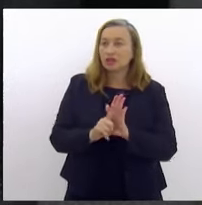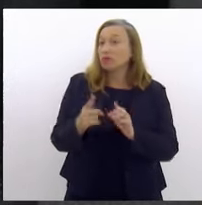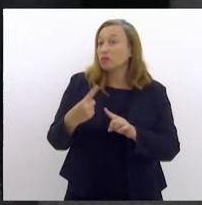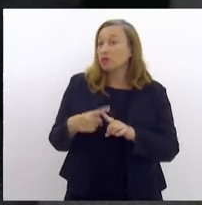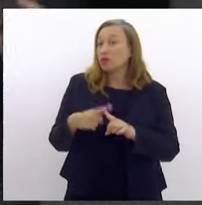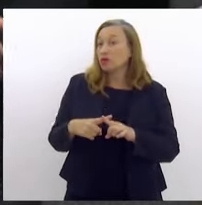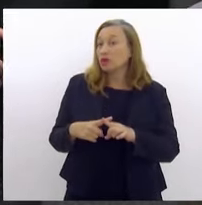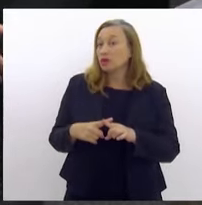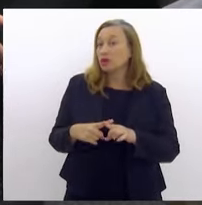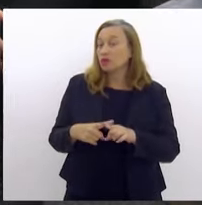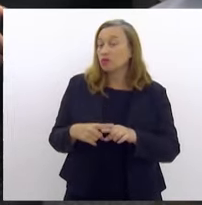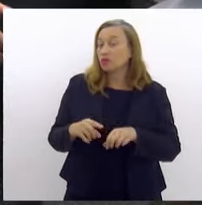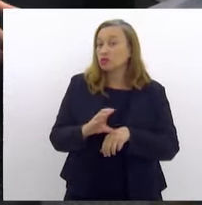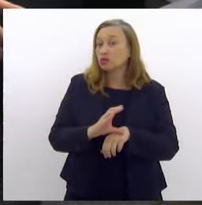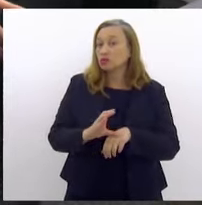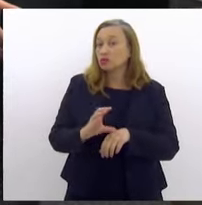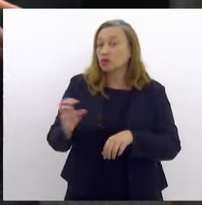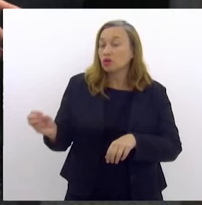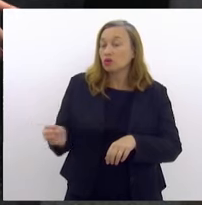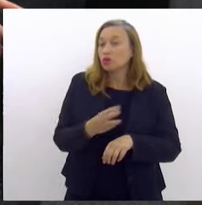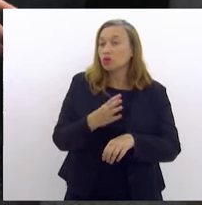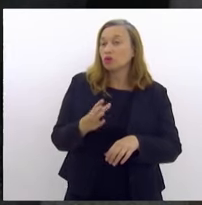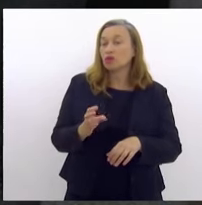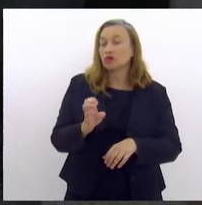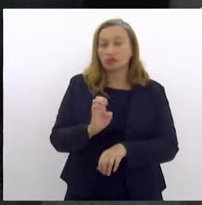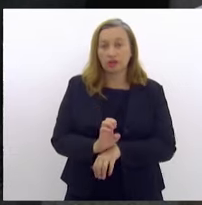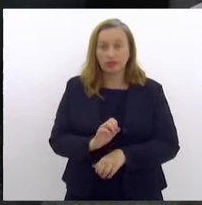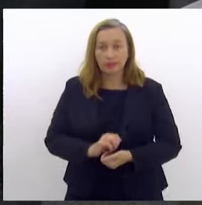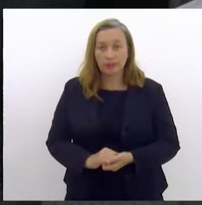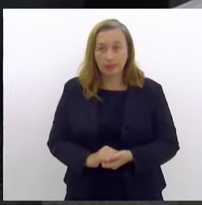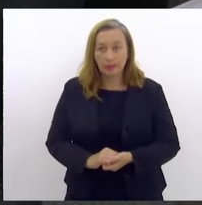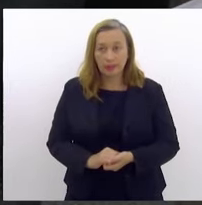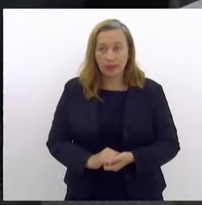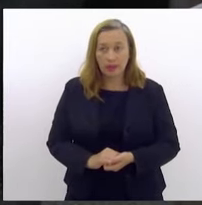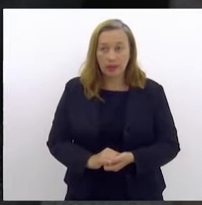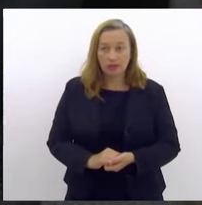porque ele constituiu um novo Estado.